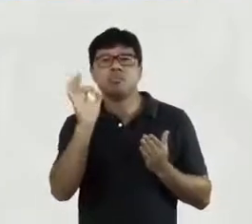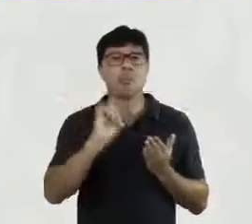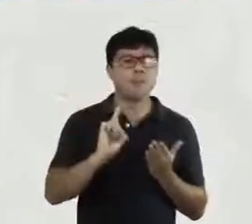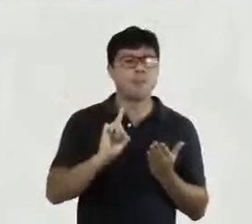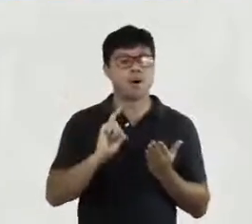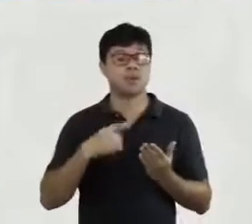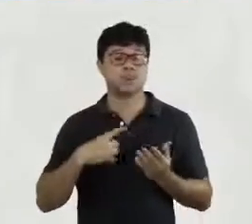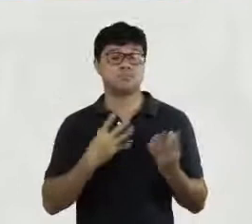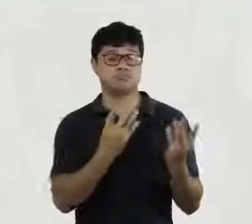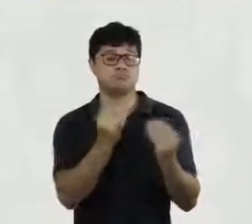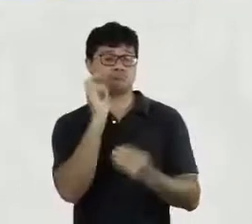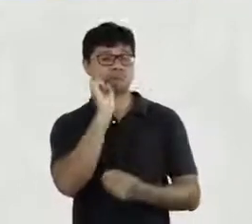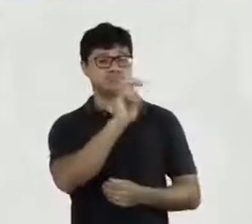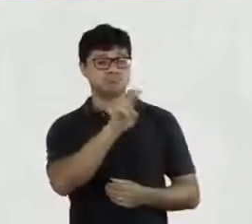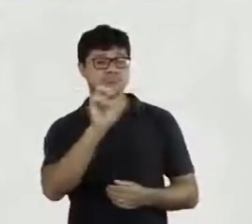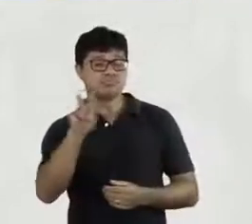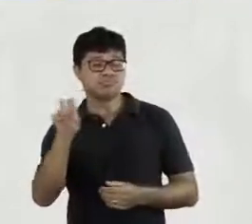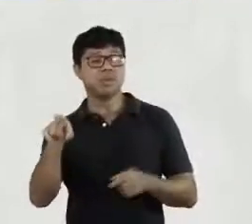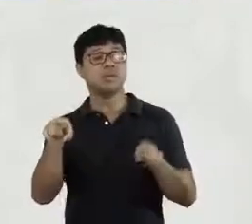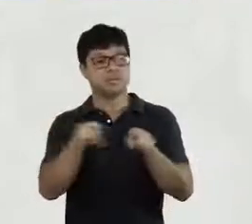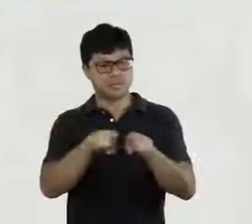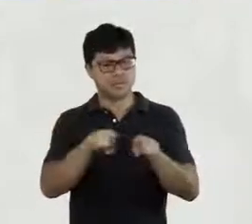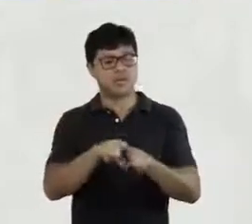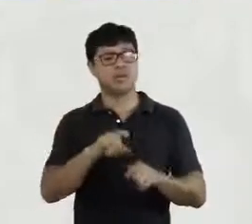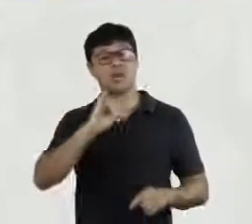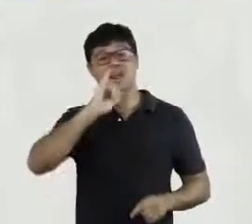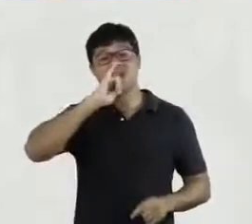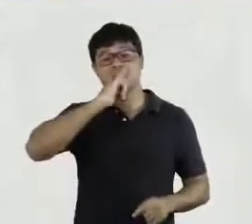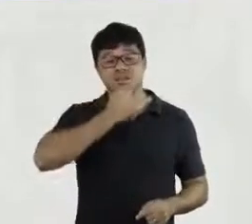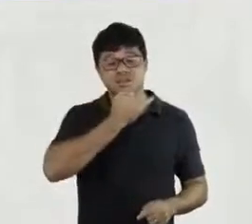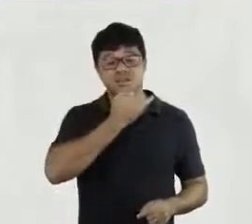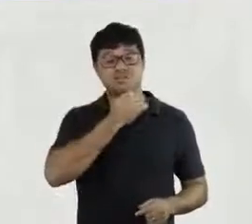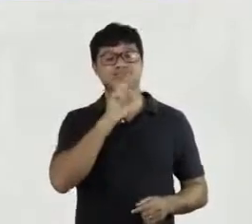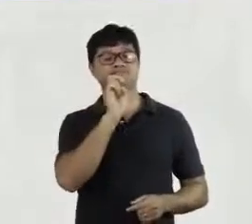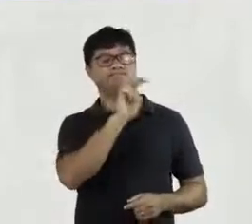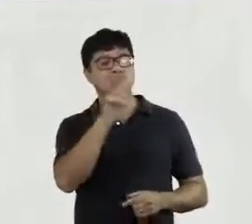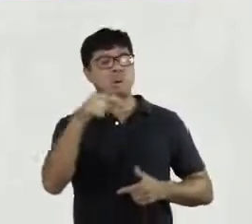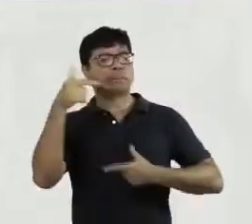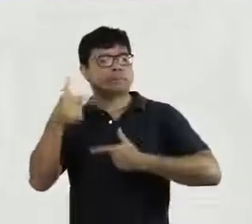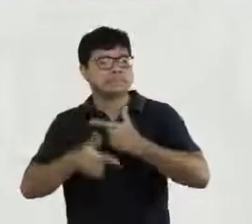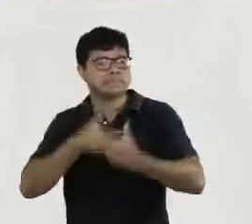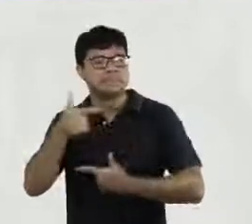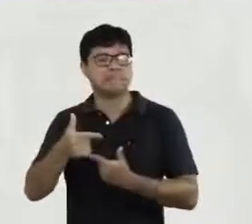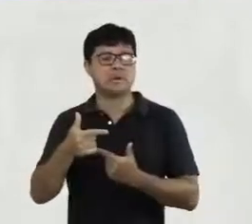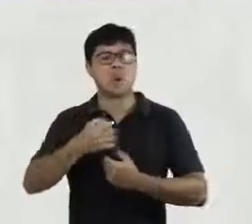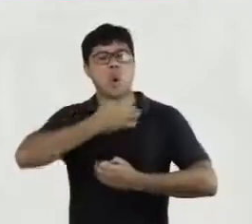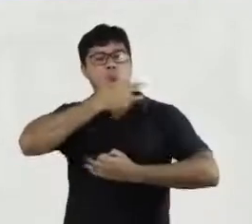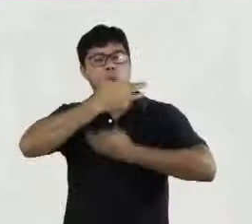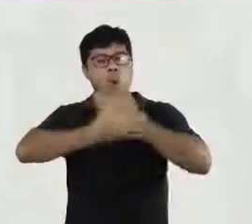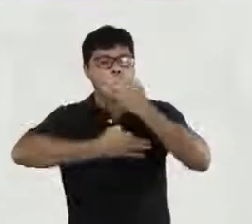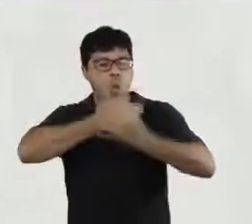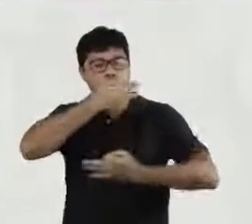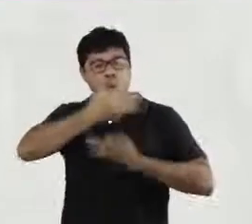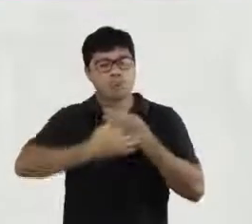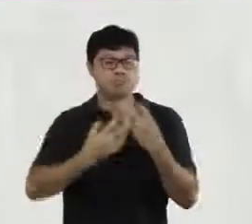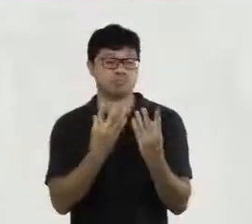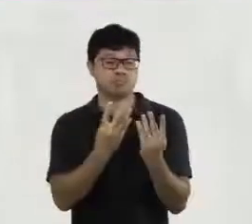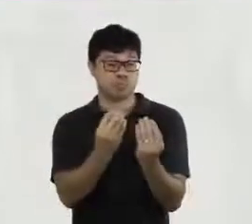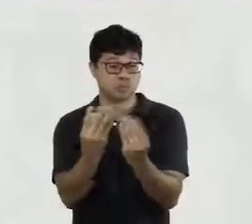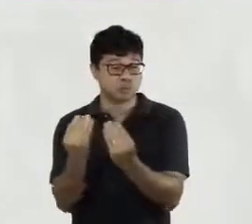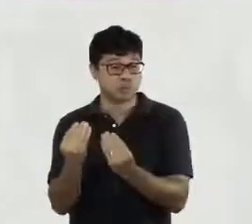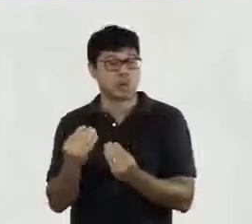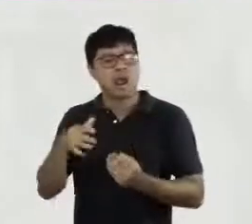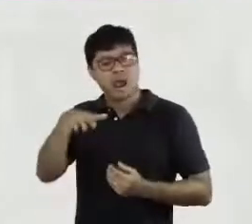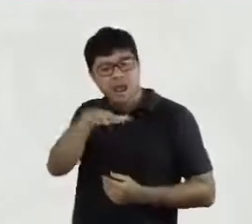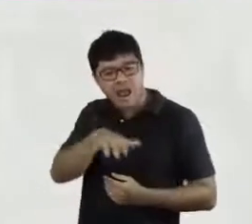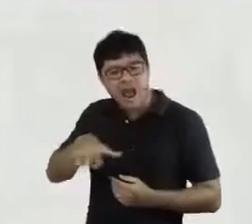visto muito isso, né? A gente tem visto, infelizmente, muito trabalho aí, muitas opiniões de